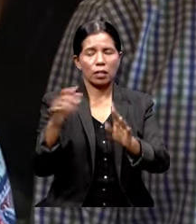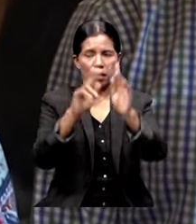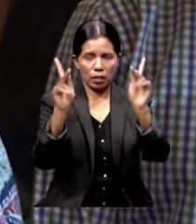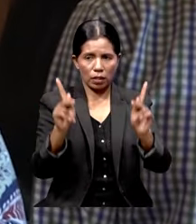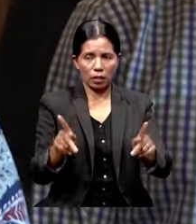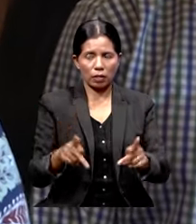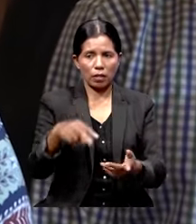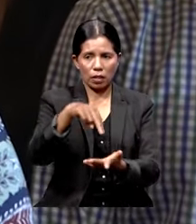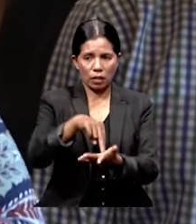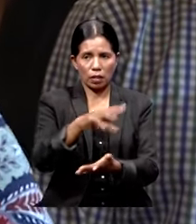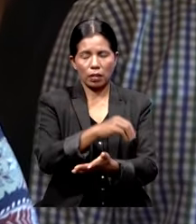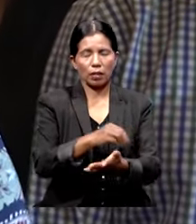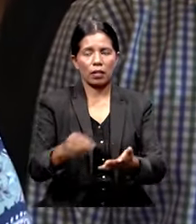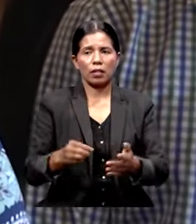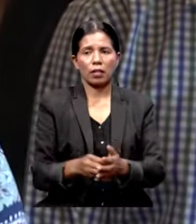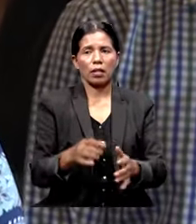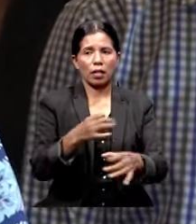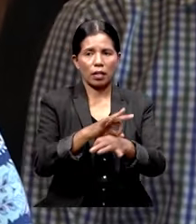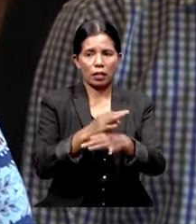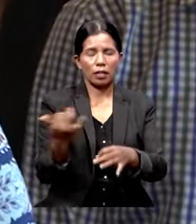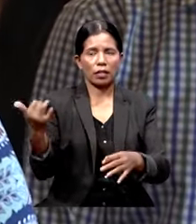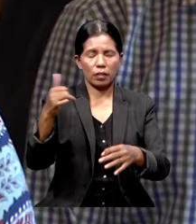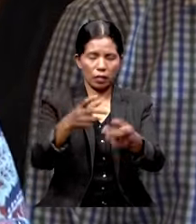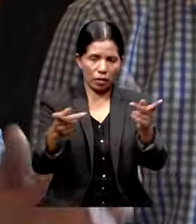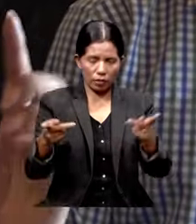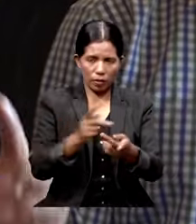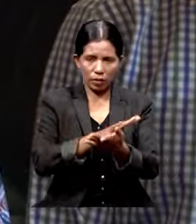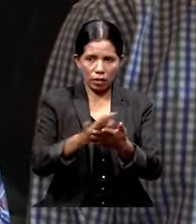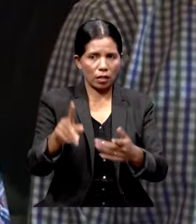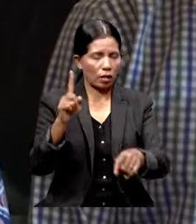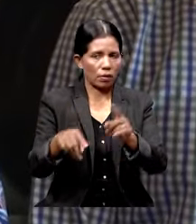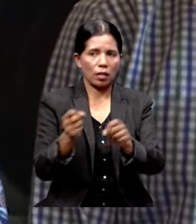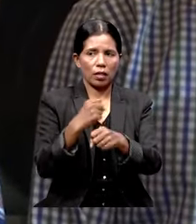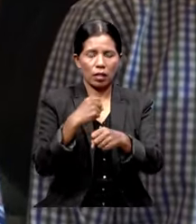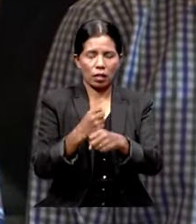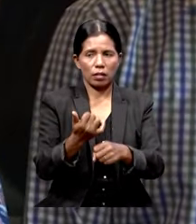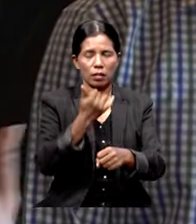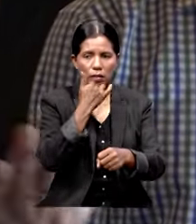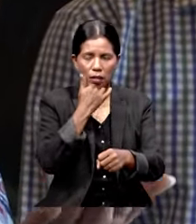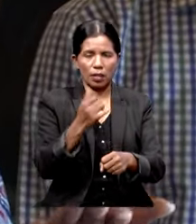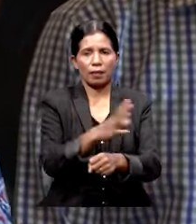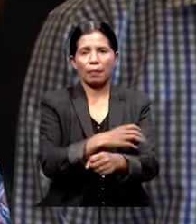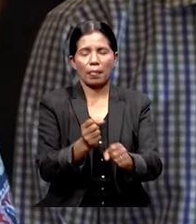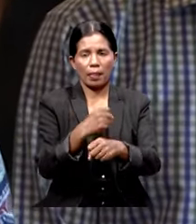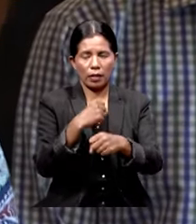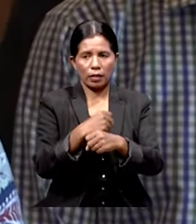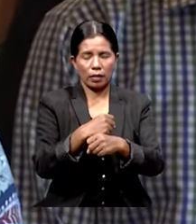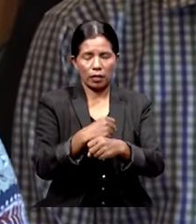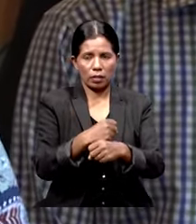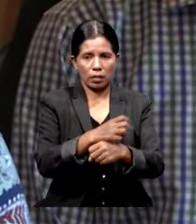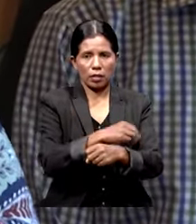sira ne establecimento un provisório para hadia ser ne armazenamento la bele halotan fraude ba iha